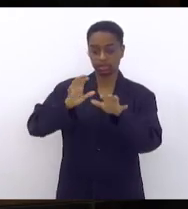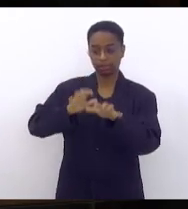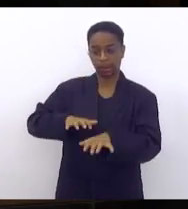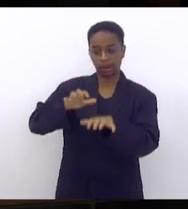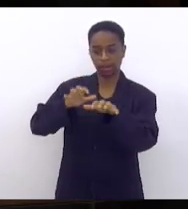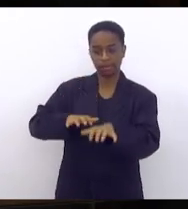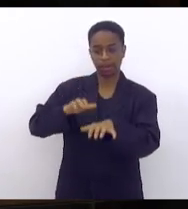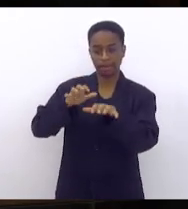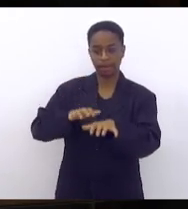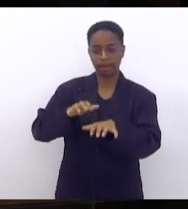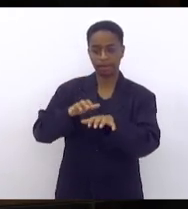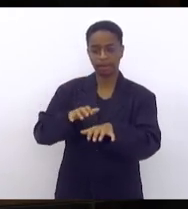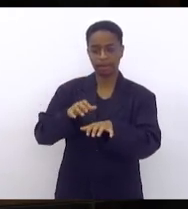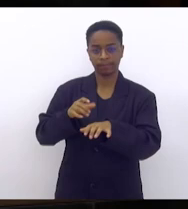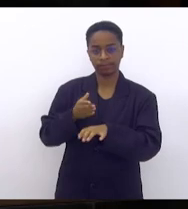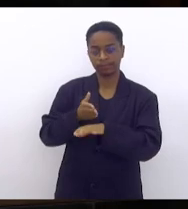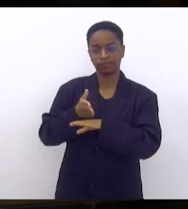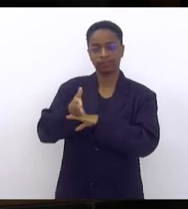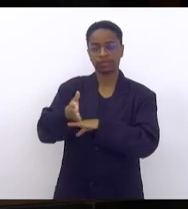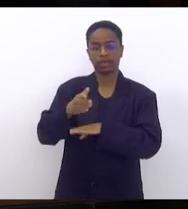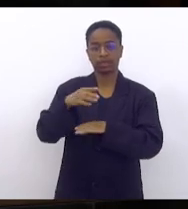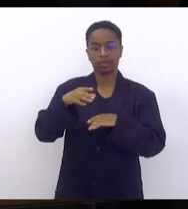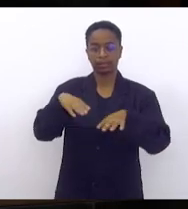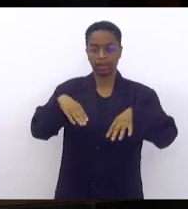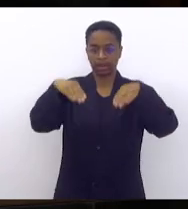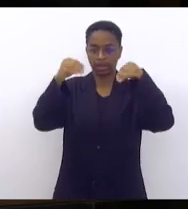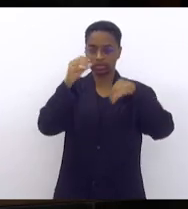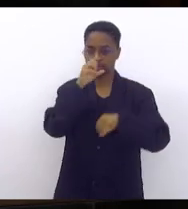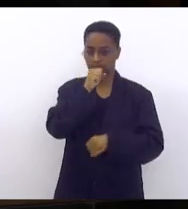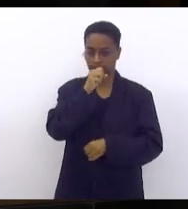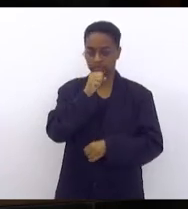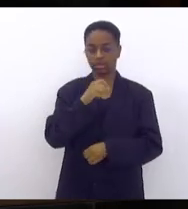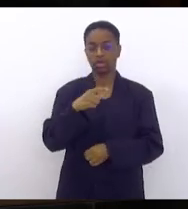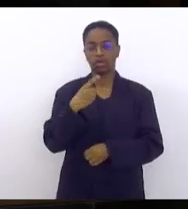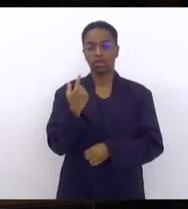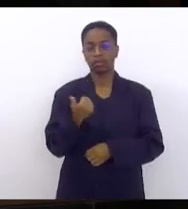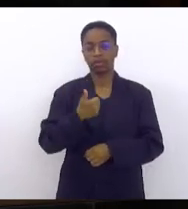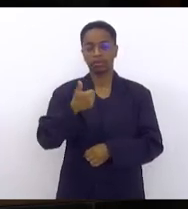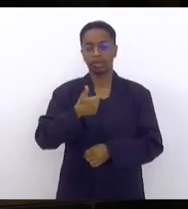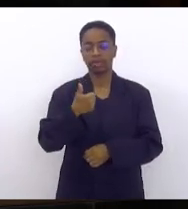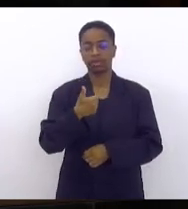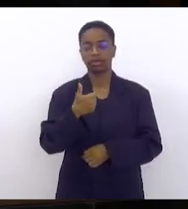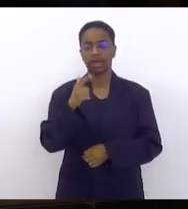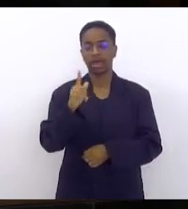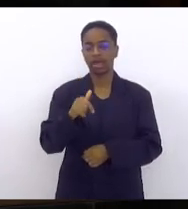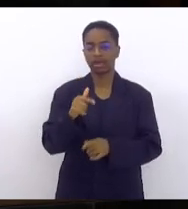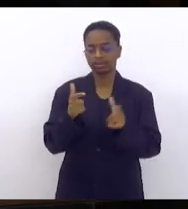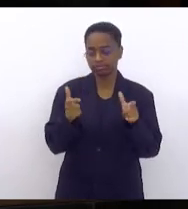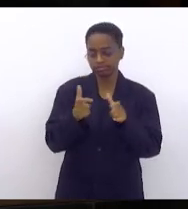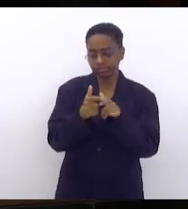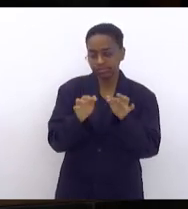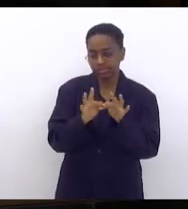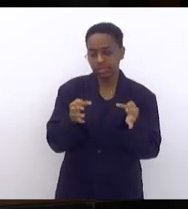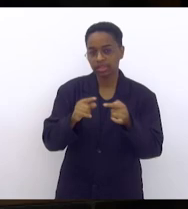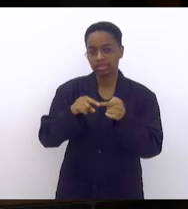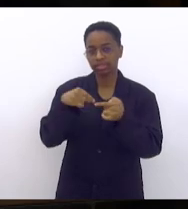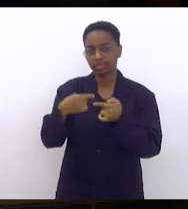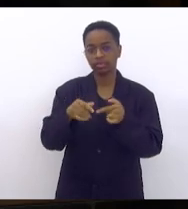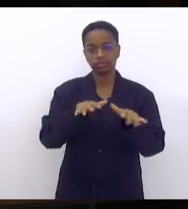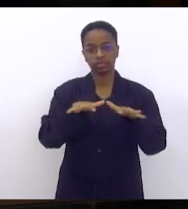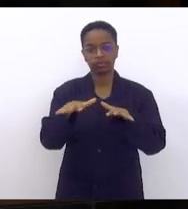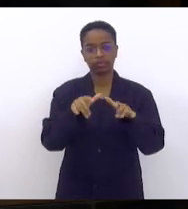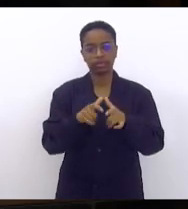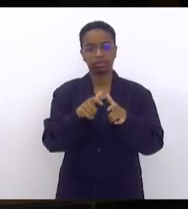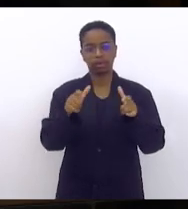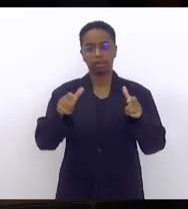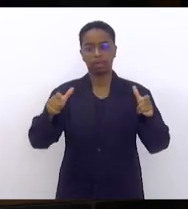em direção ao Palácio Laranjeiras. O primeiro deles foi lá no LED, foi um evento mais tímido, e o movimento foi crescendo,